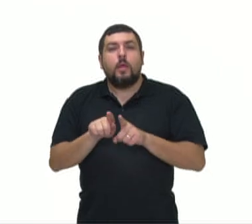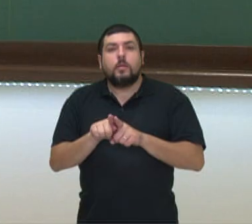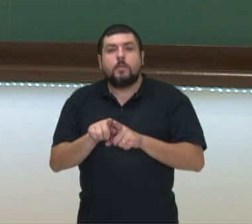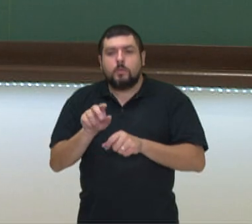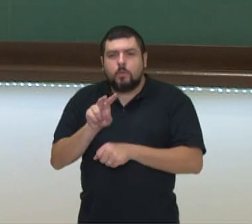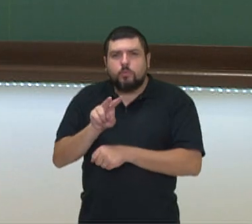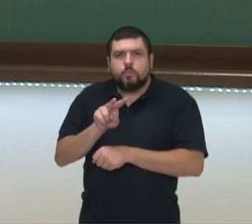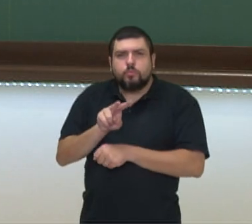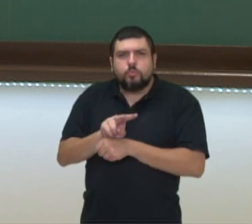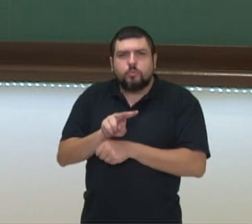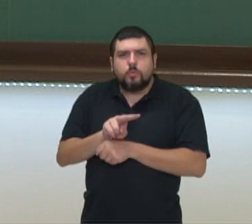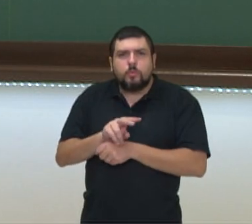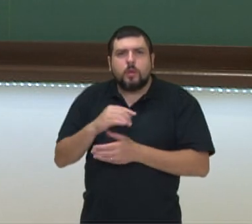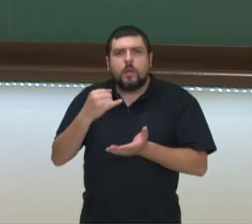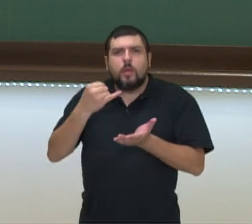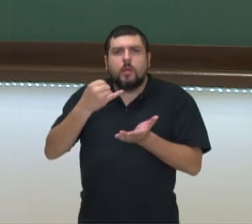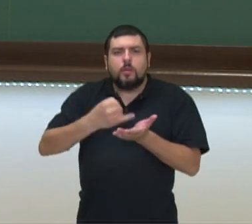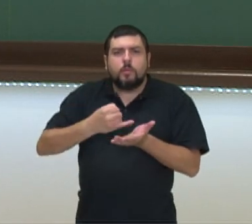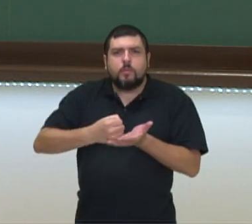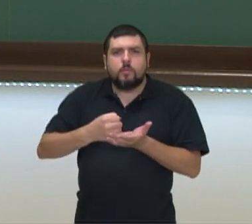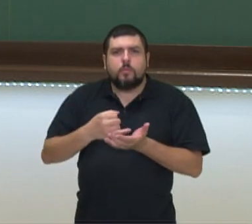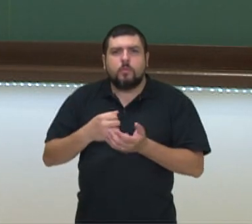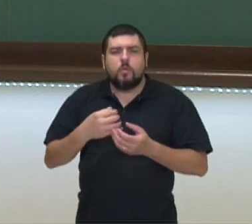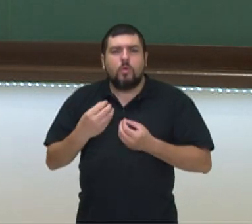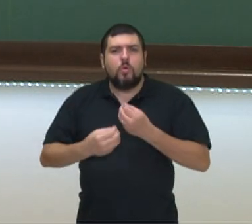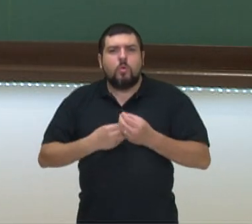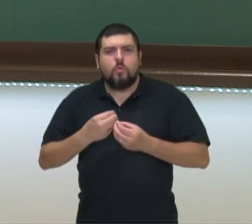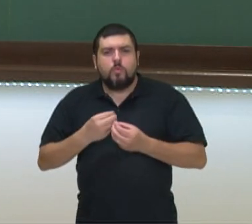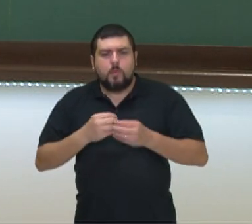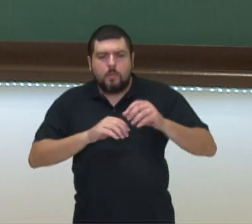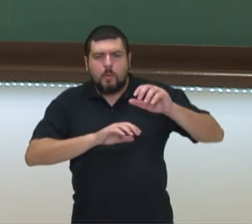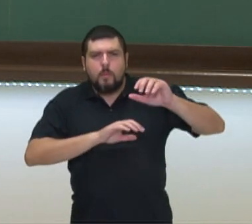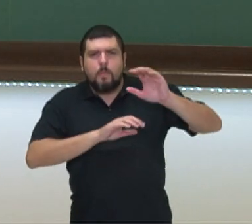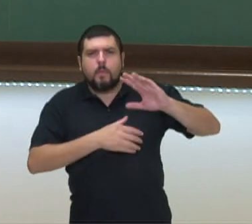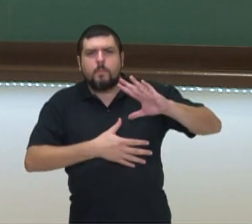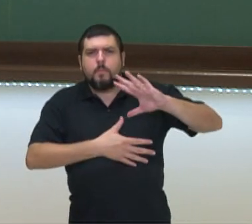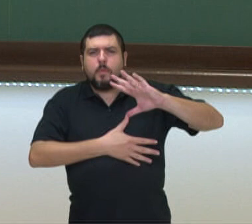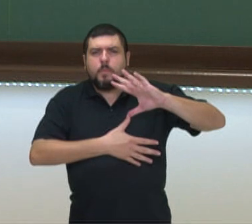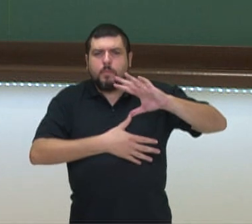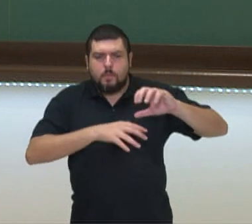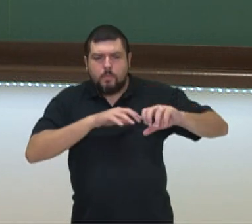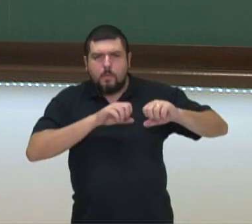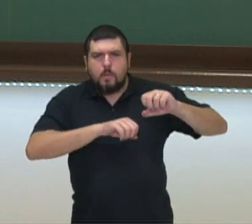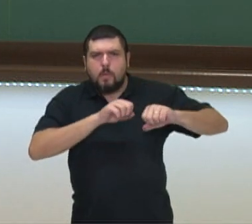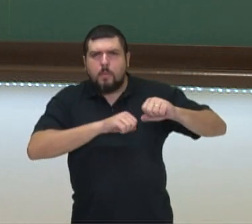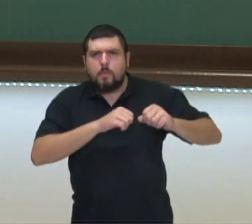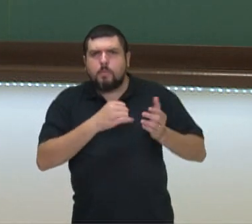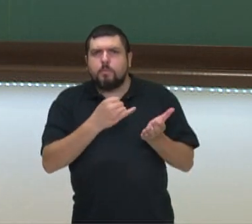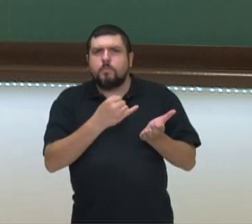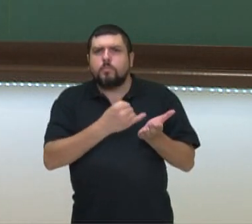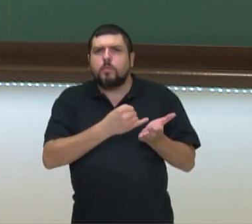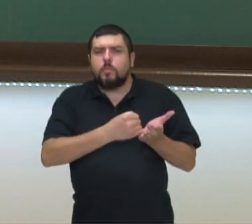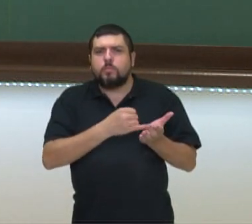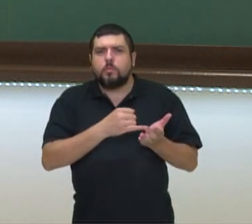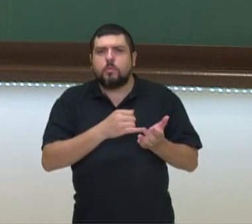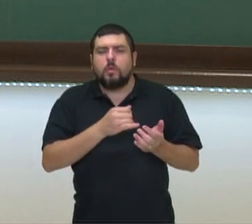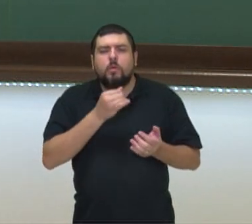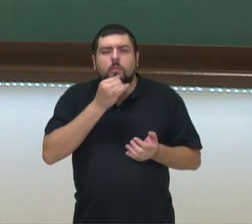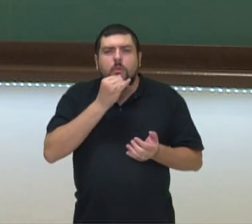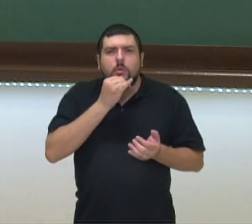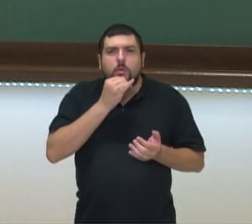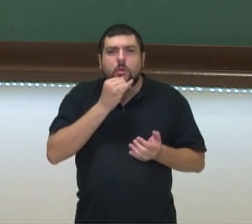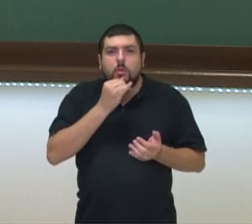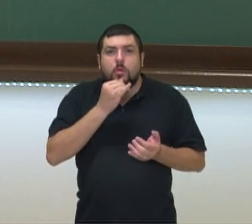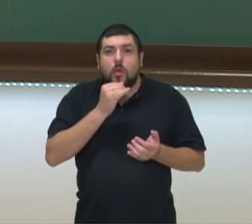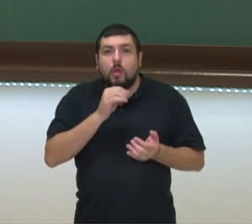criar impostos nas colônias para proteger o mercado das importações. Então, um produto que vinha de fora,